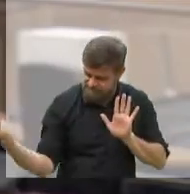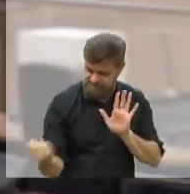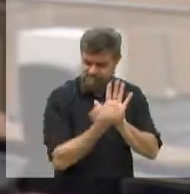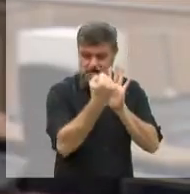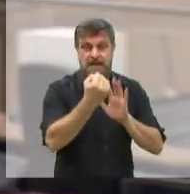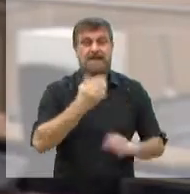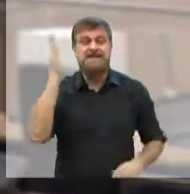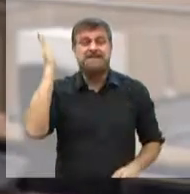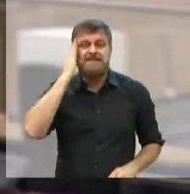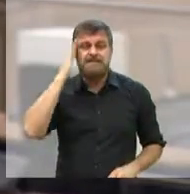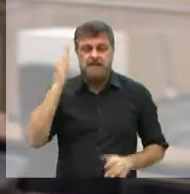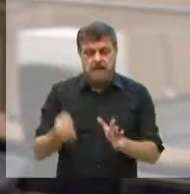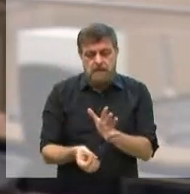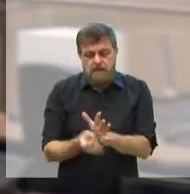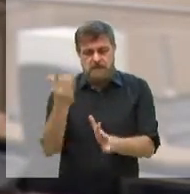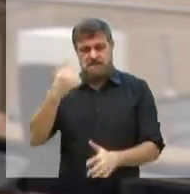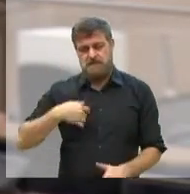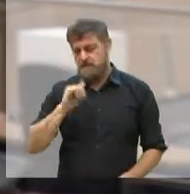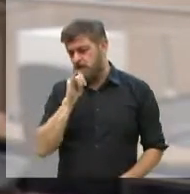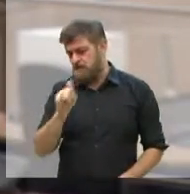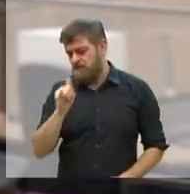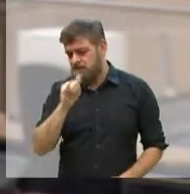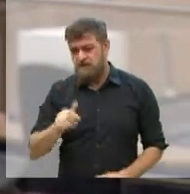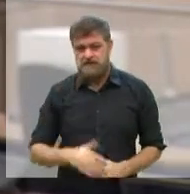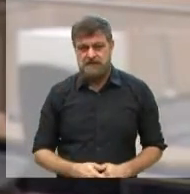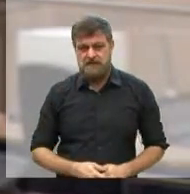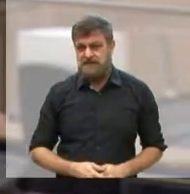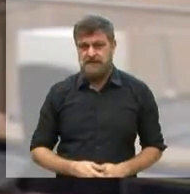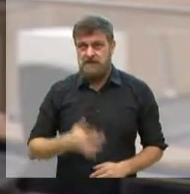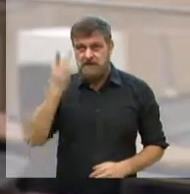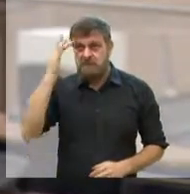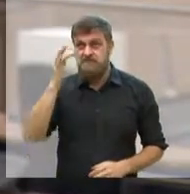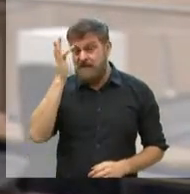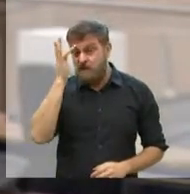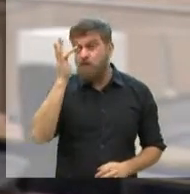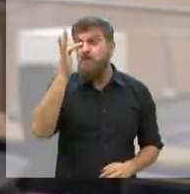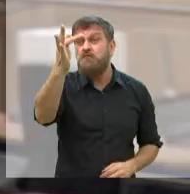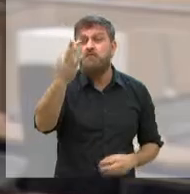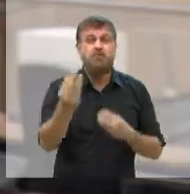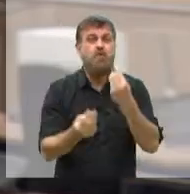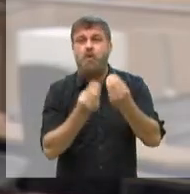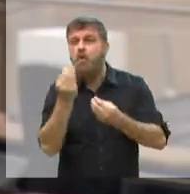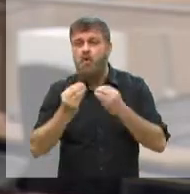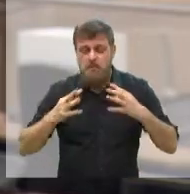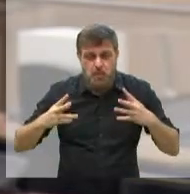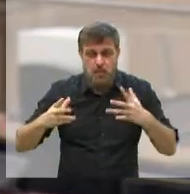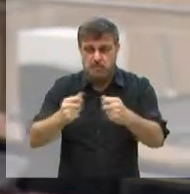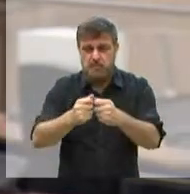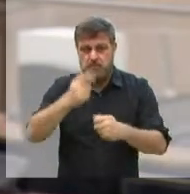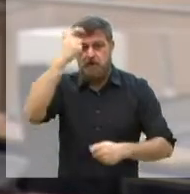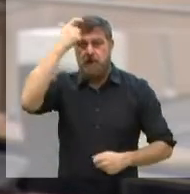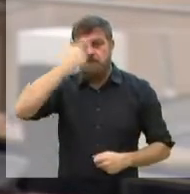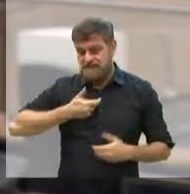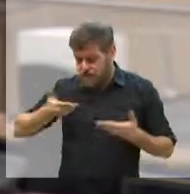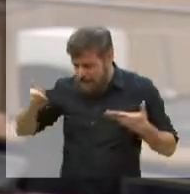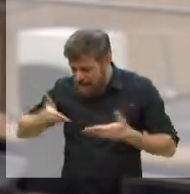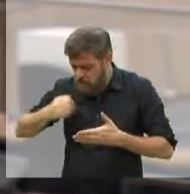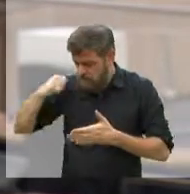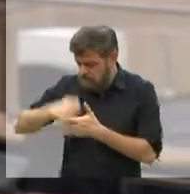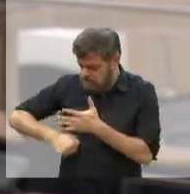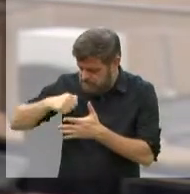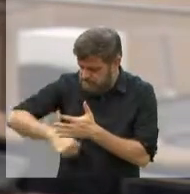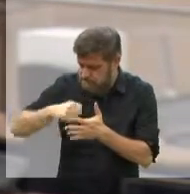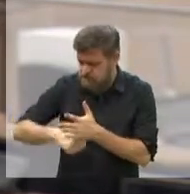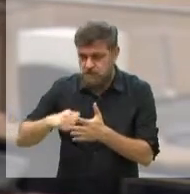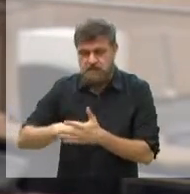saber que mesmo muitas vezes, como eu disse, eu não enxergue tudo que vai acontecer no futuro, mas eu fiz parte da história no sentido